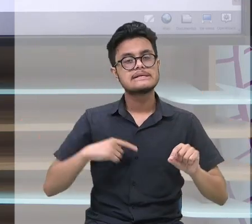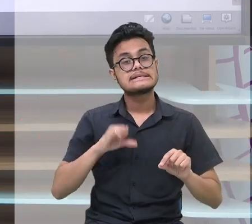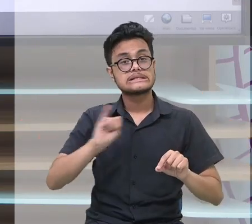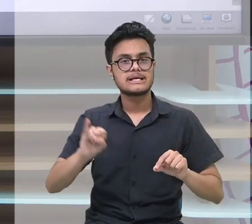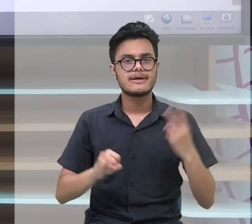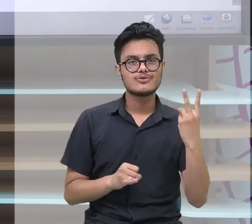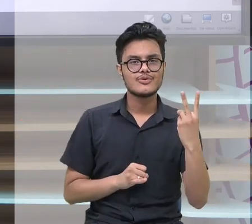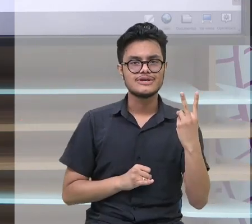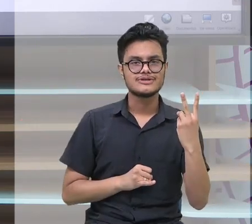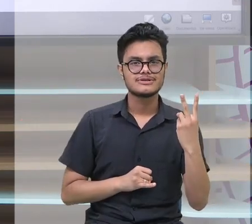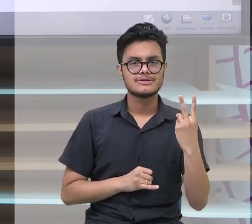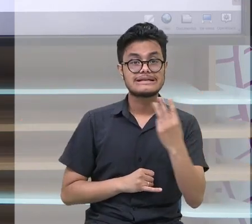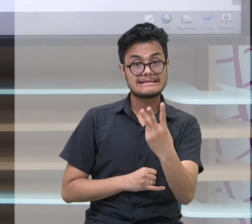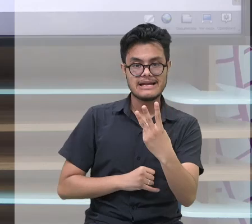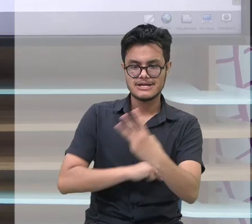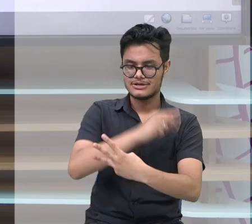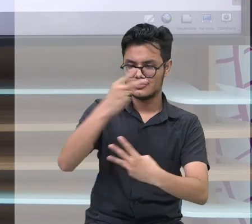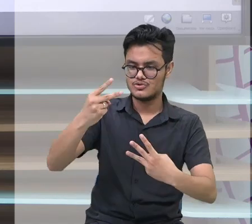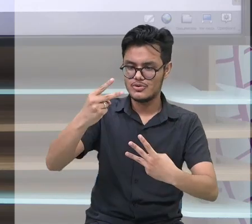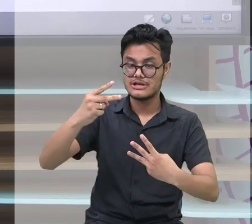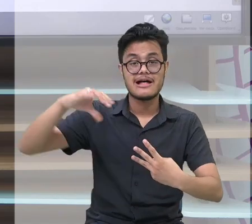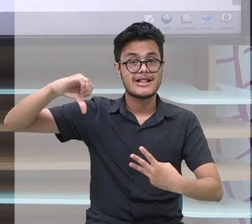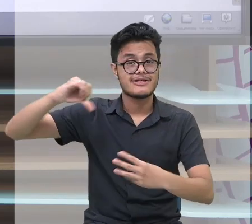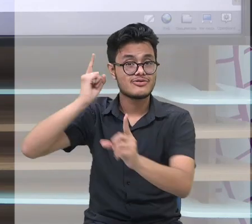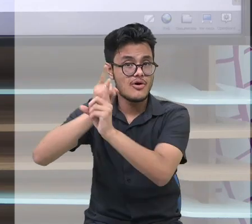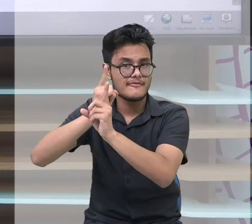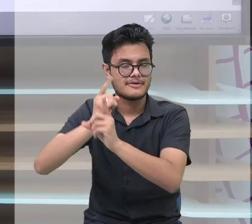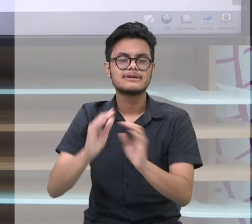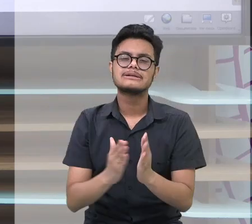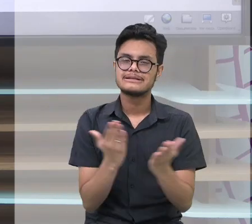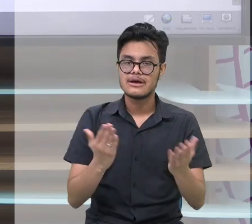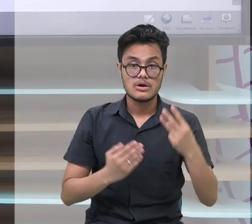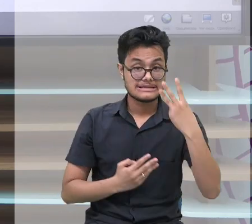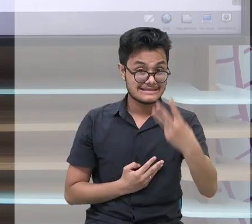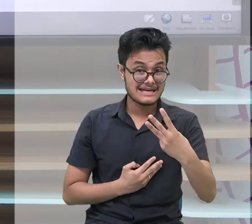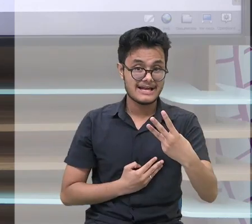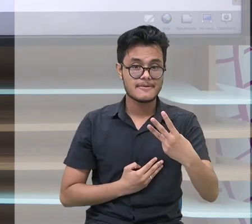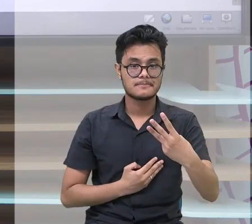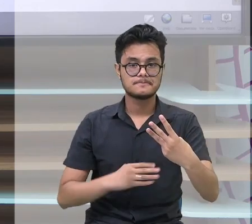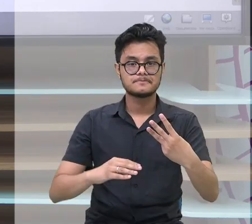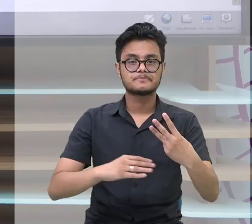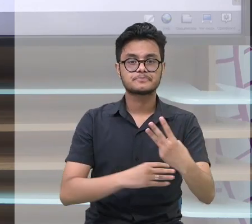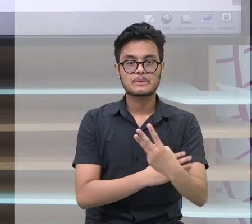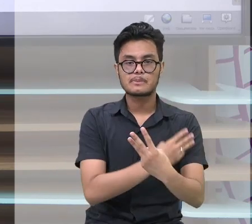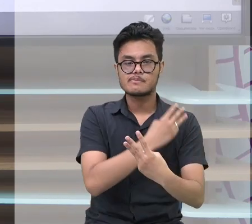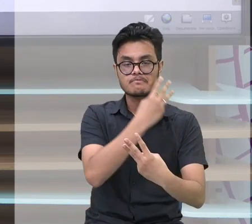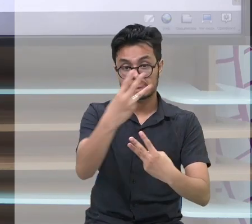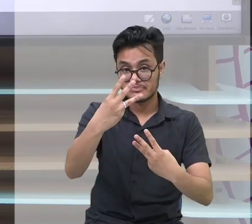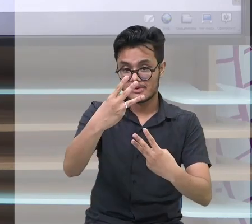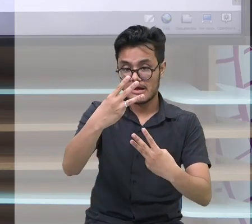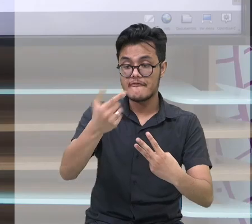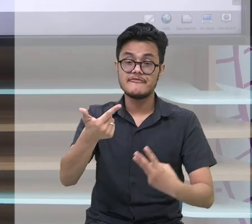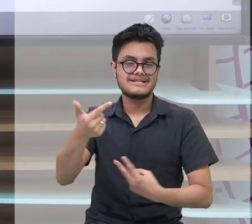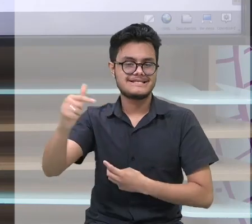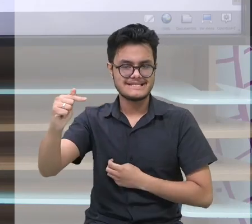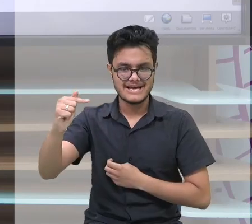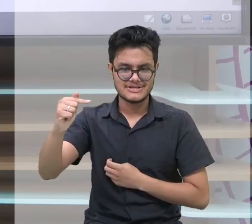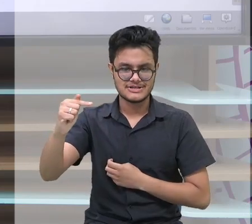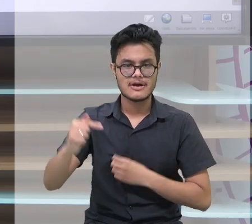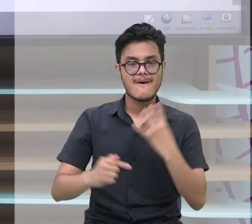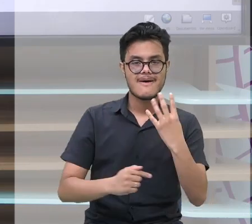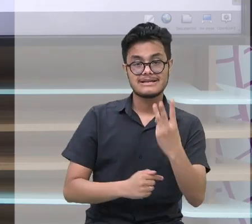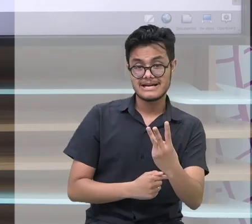e encontrei 9. Depois, peguei o valor 3, obtive 27.